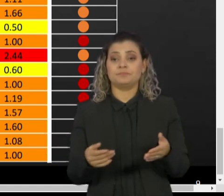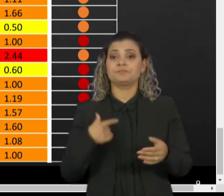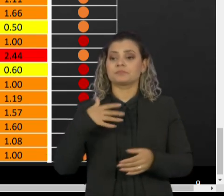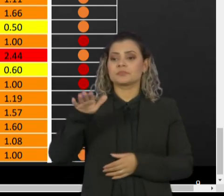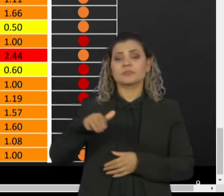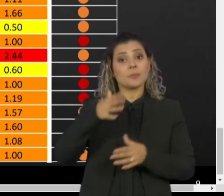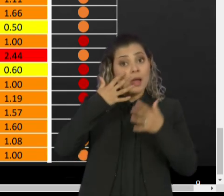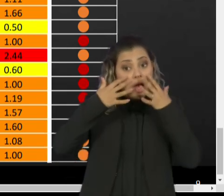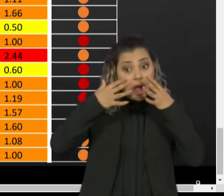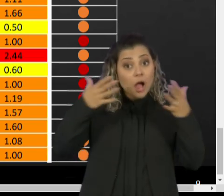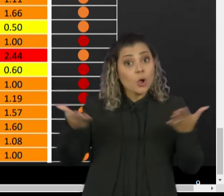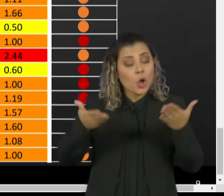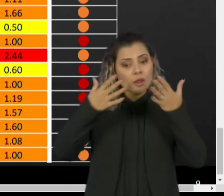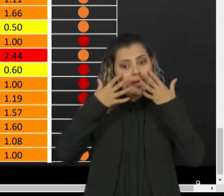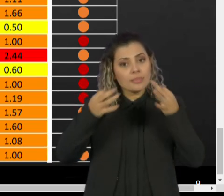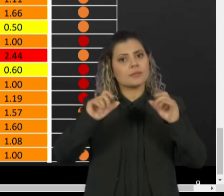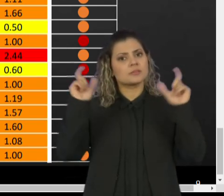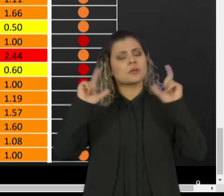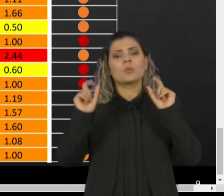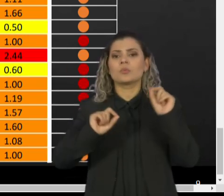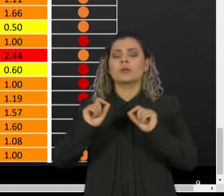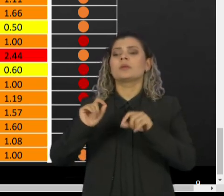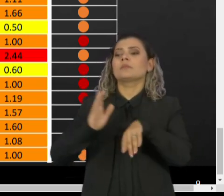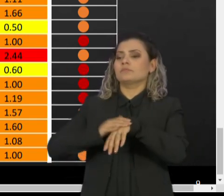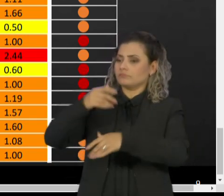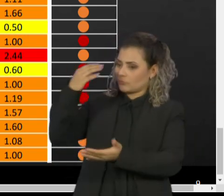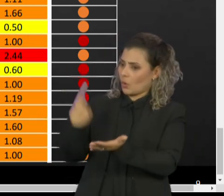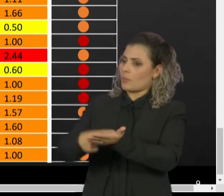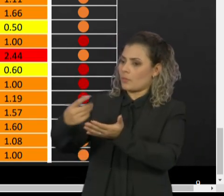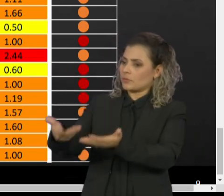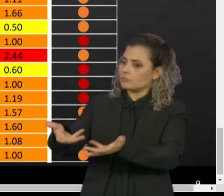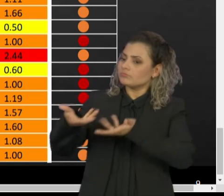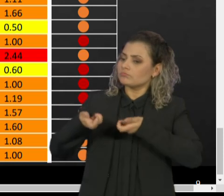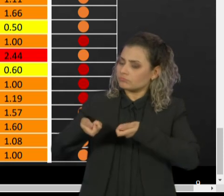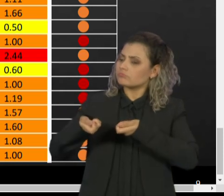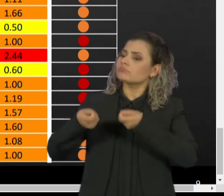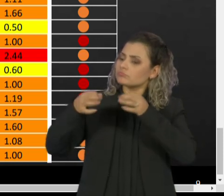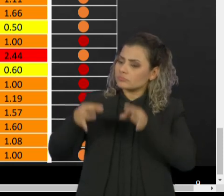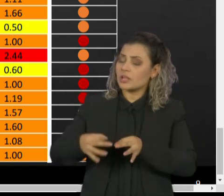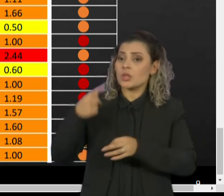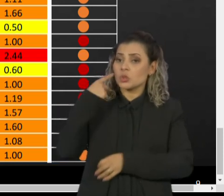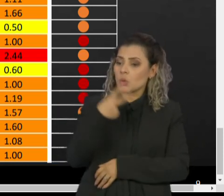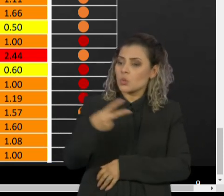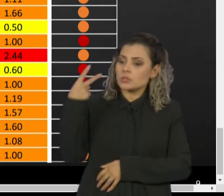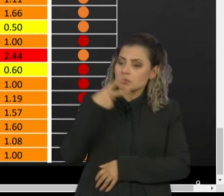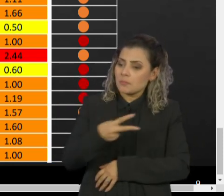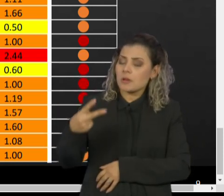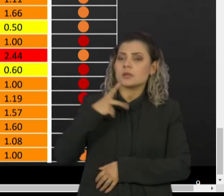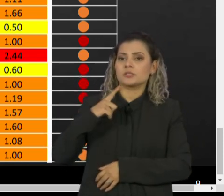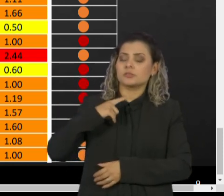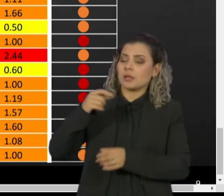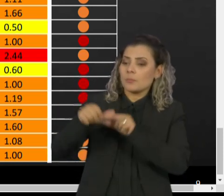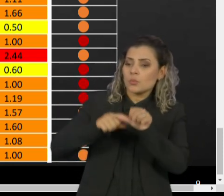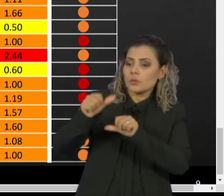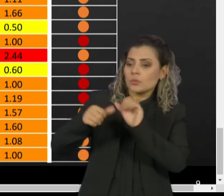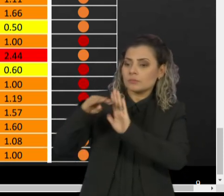chamar a atenção que, honrando o nosso compromisso, o plano é atualizado a cada 2 semanas,